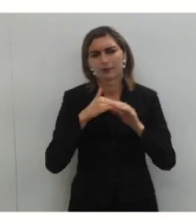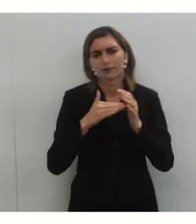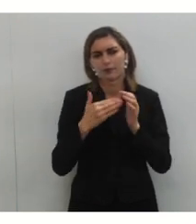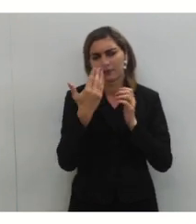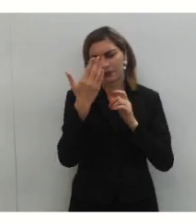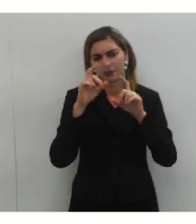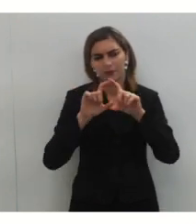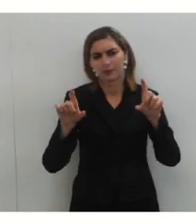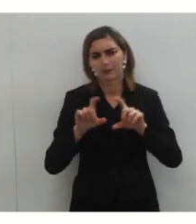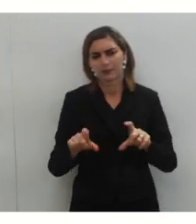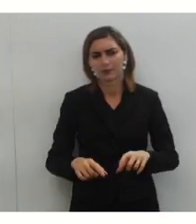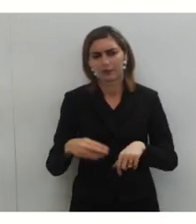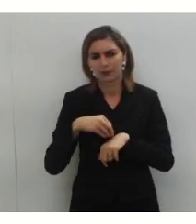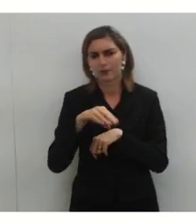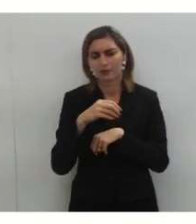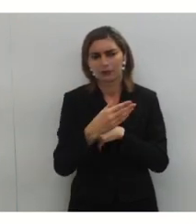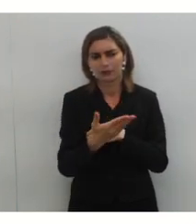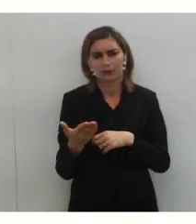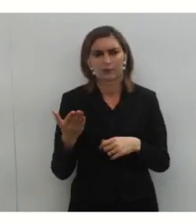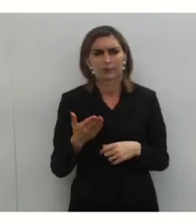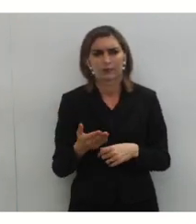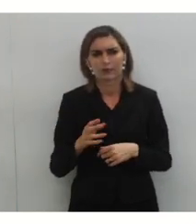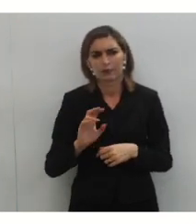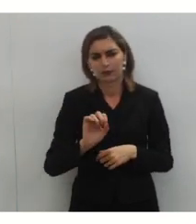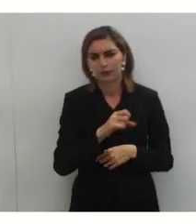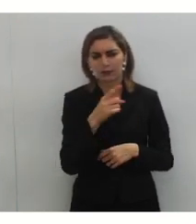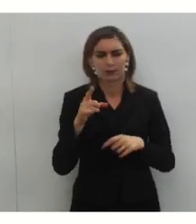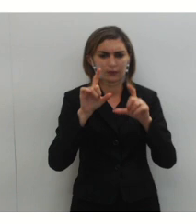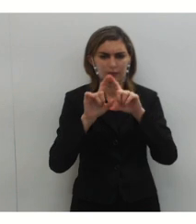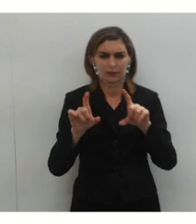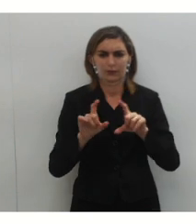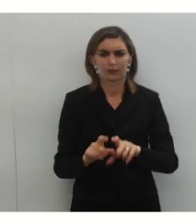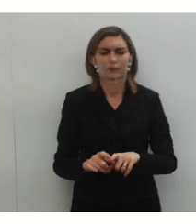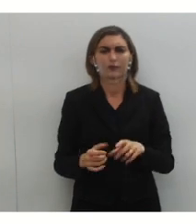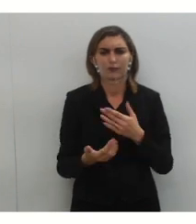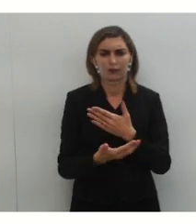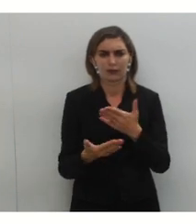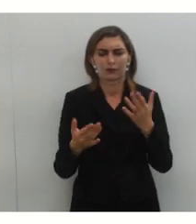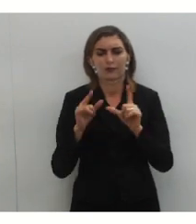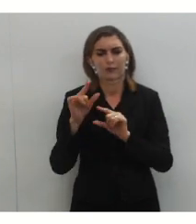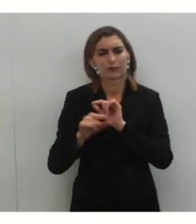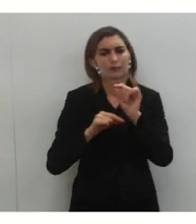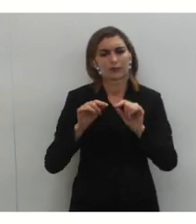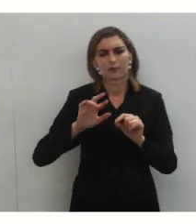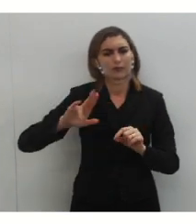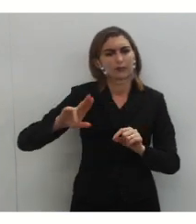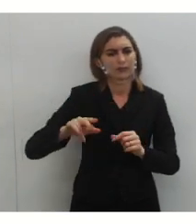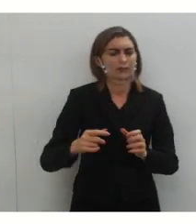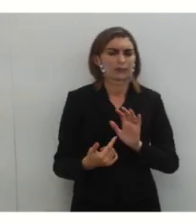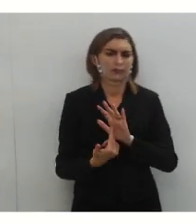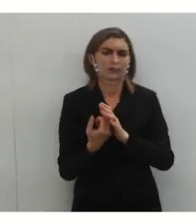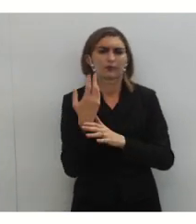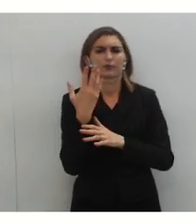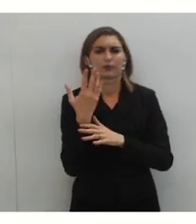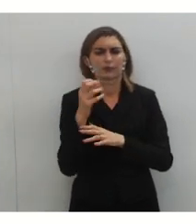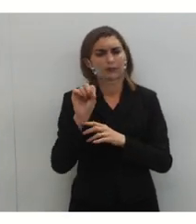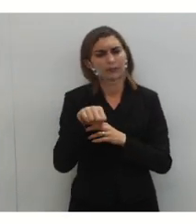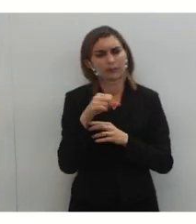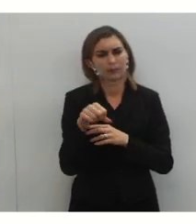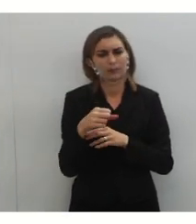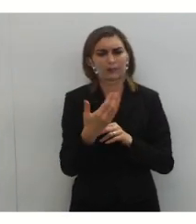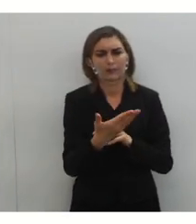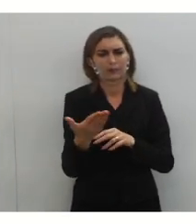essas orações que eu coloquei aí são orações que não aparecem o sujeito.